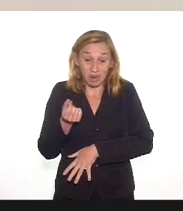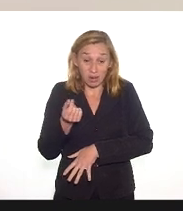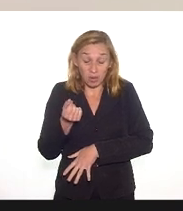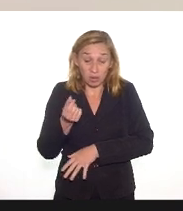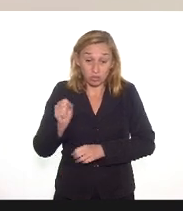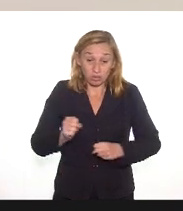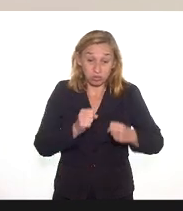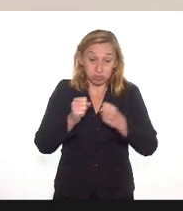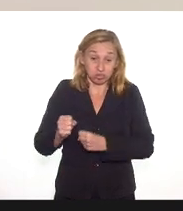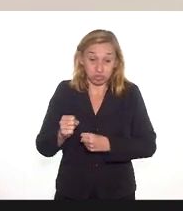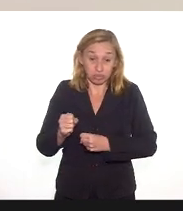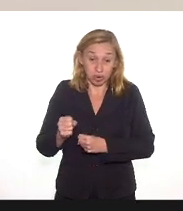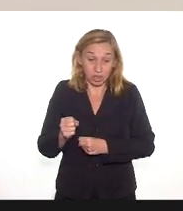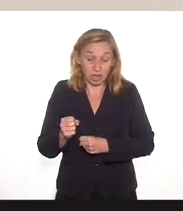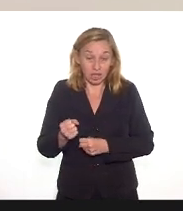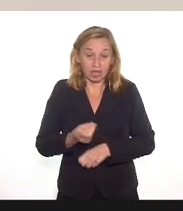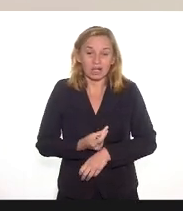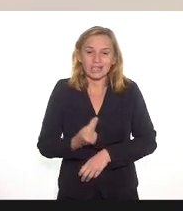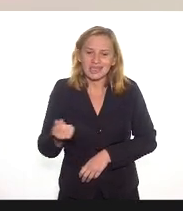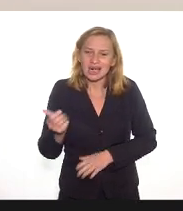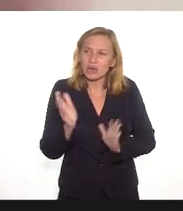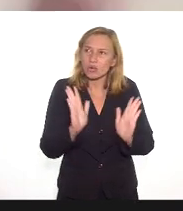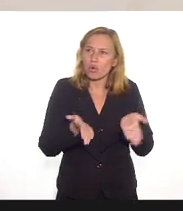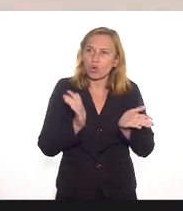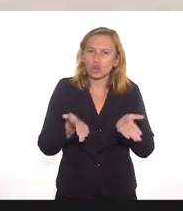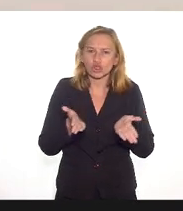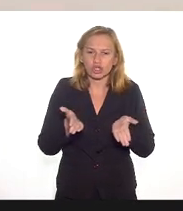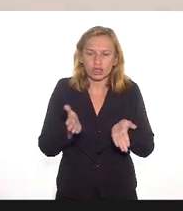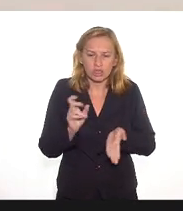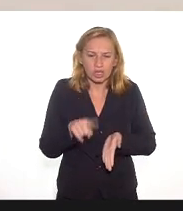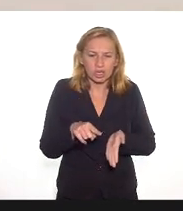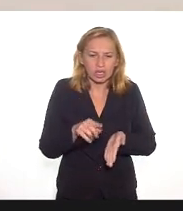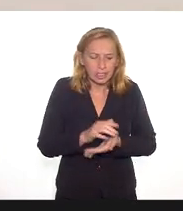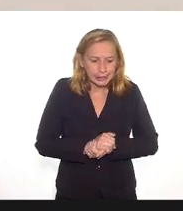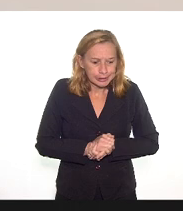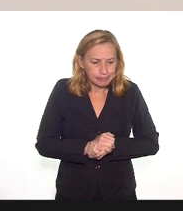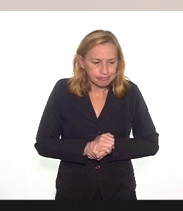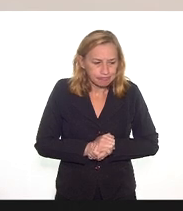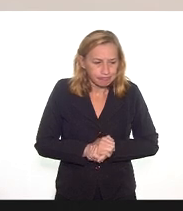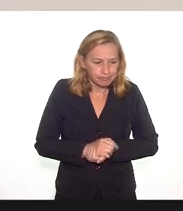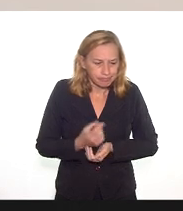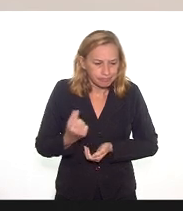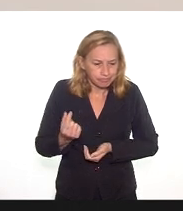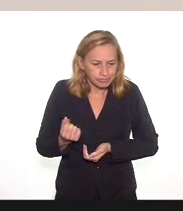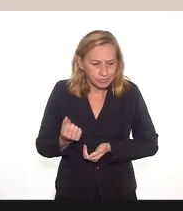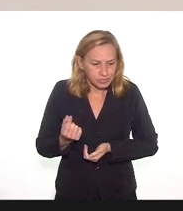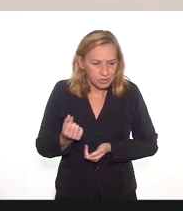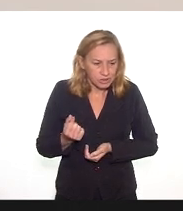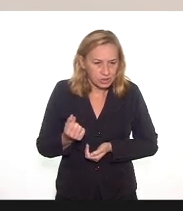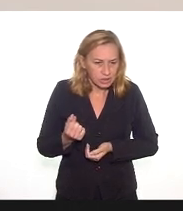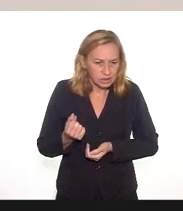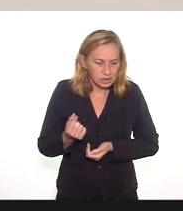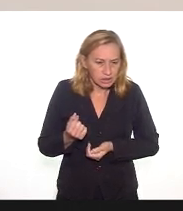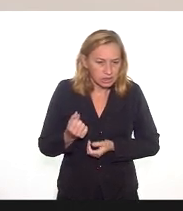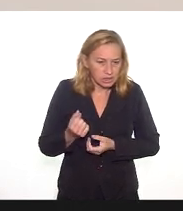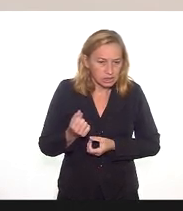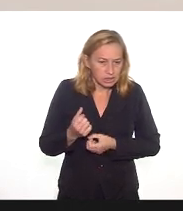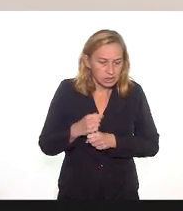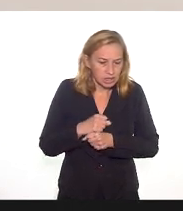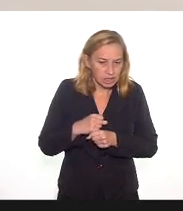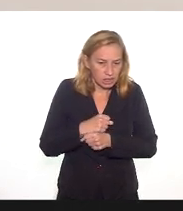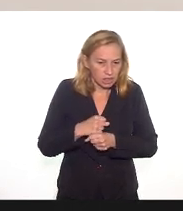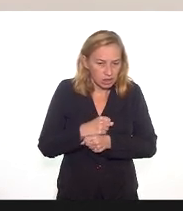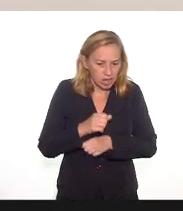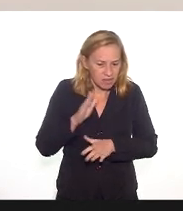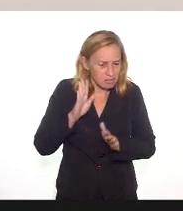poder, né, saiu recentemente, saiu hoje isso, né, que a taxa dessa década do Brasil é a